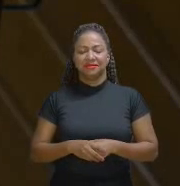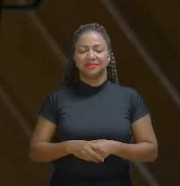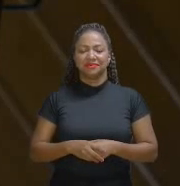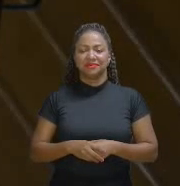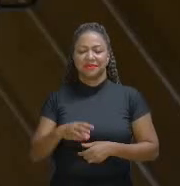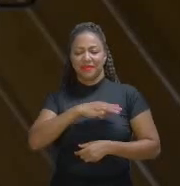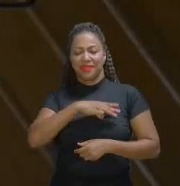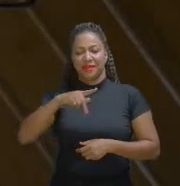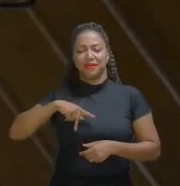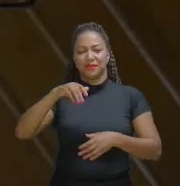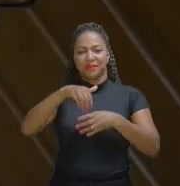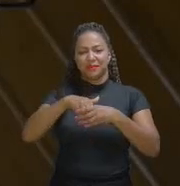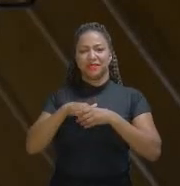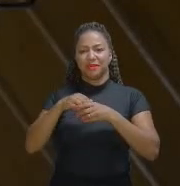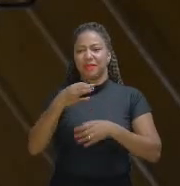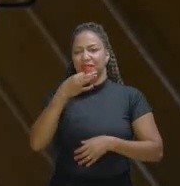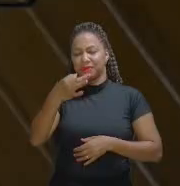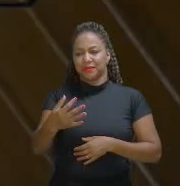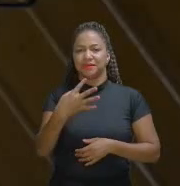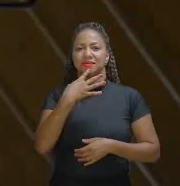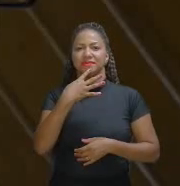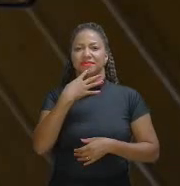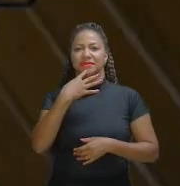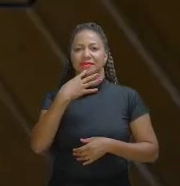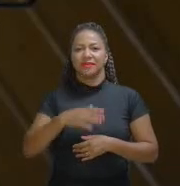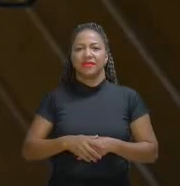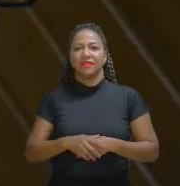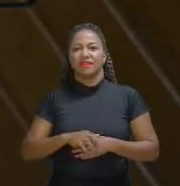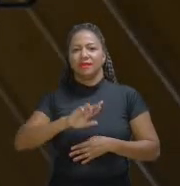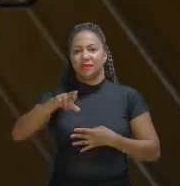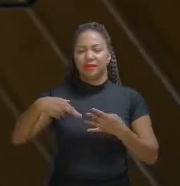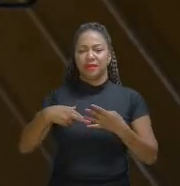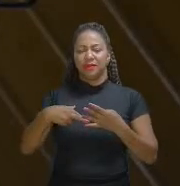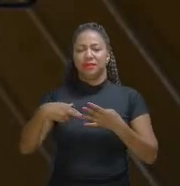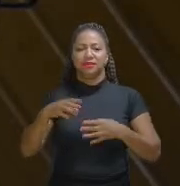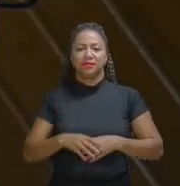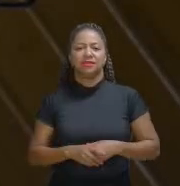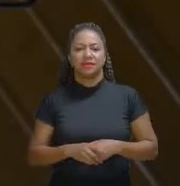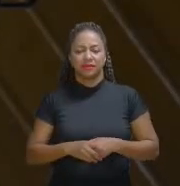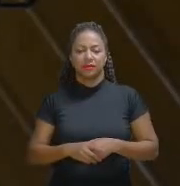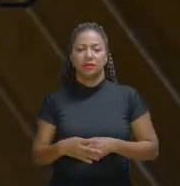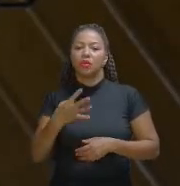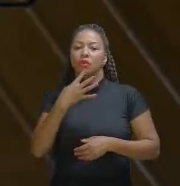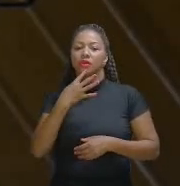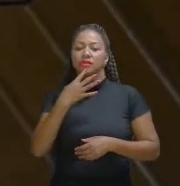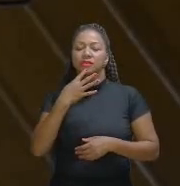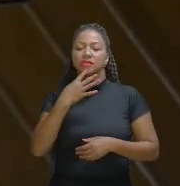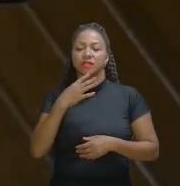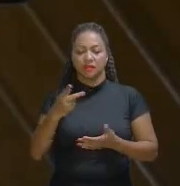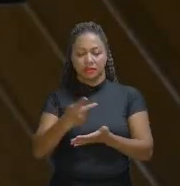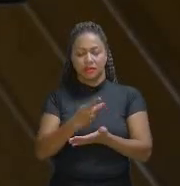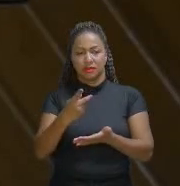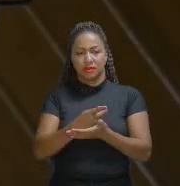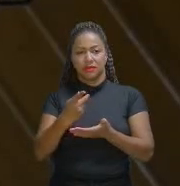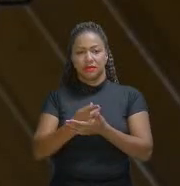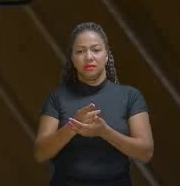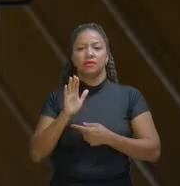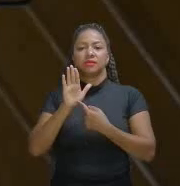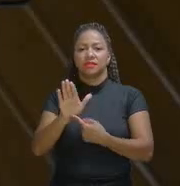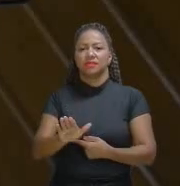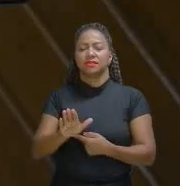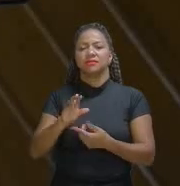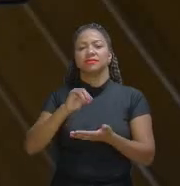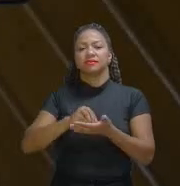o Ministério Público Eleitoral opinou pelo conhecimento, provimento do recurso, reconhecendo que a única irregularidade identificada foi